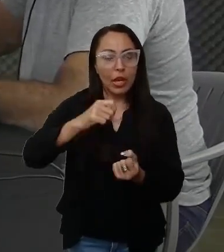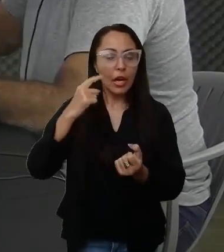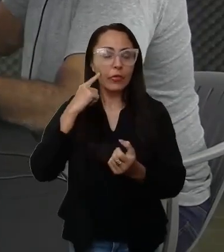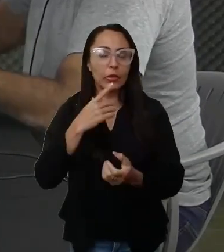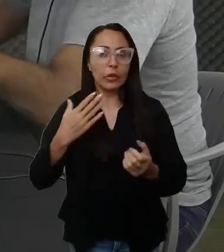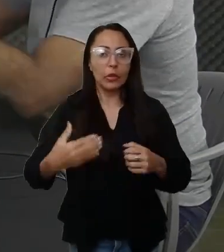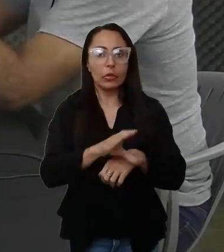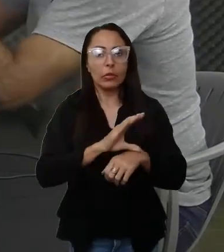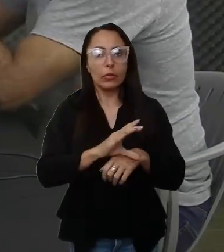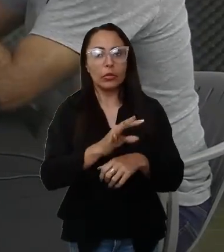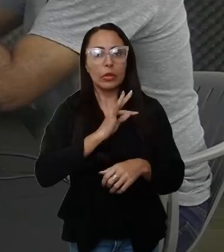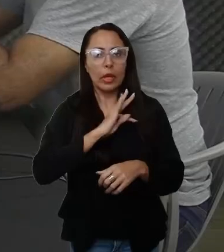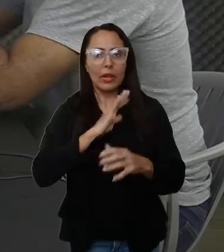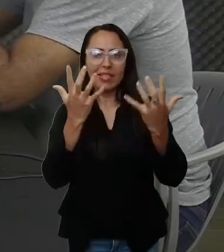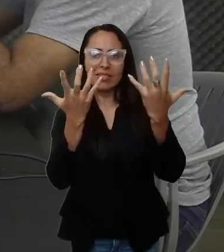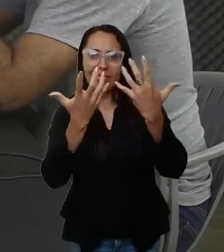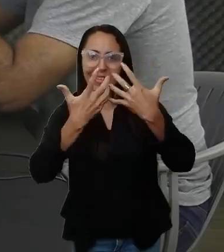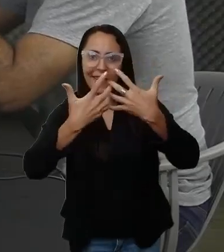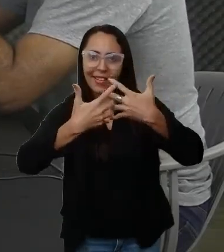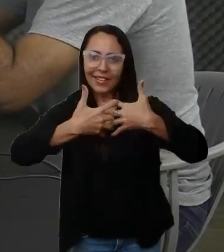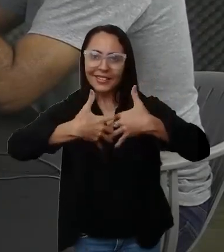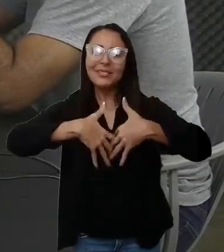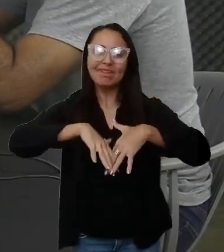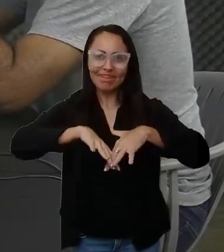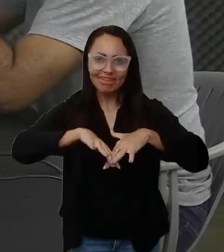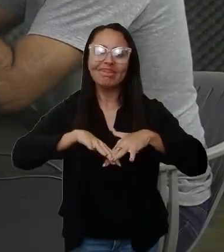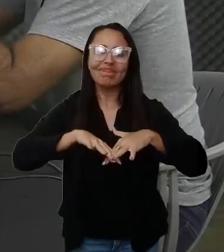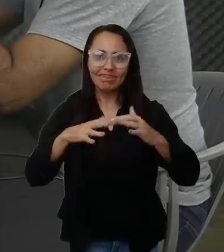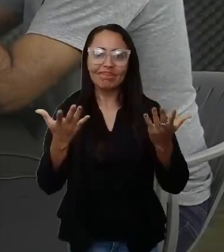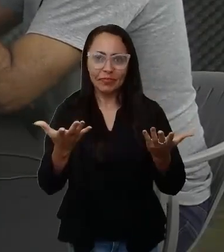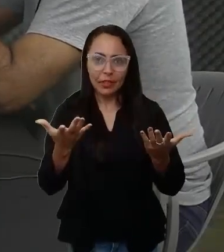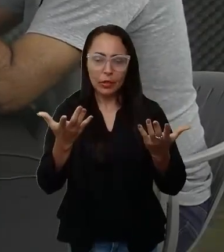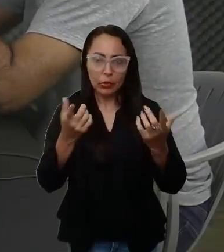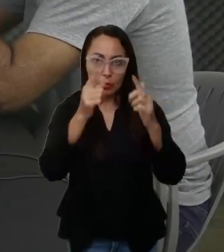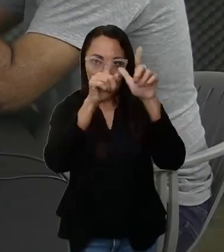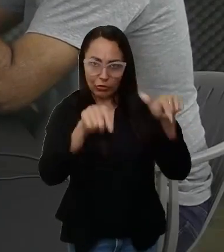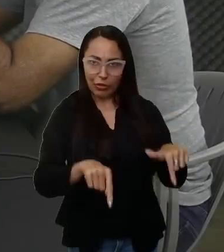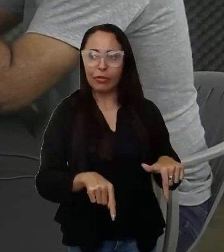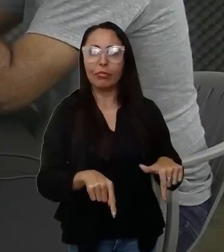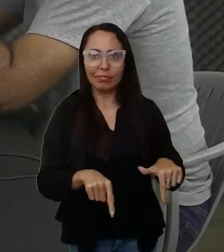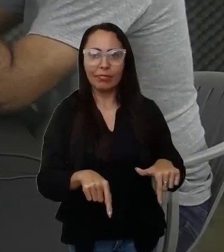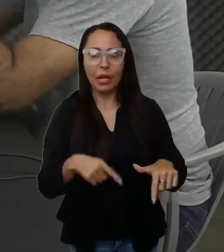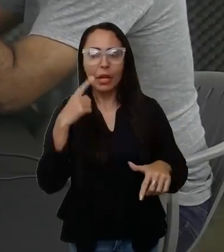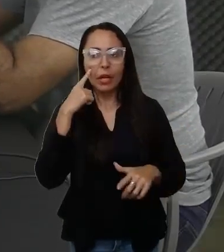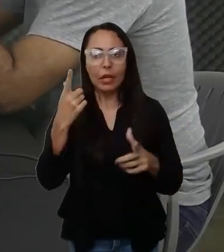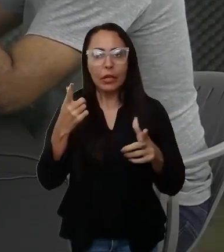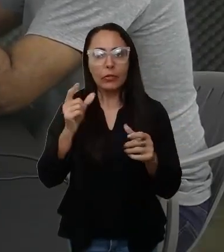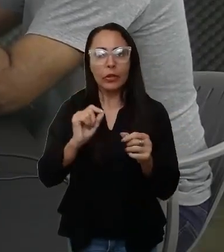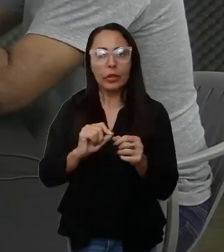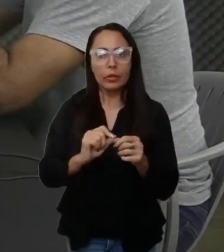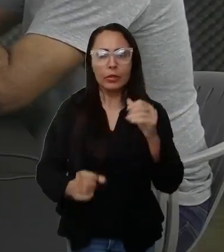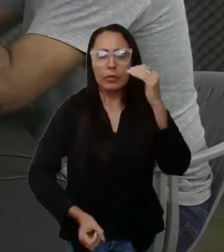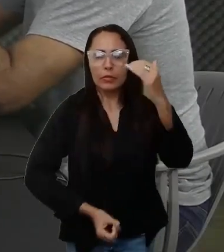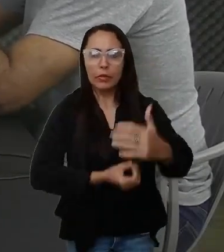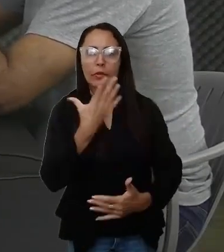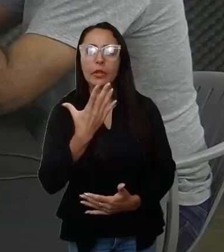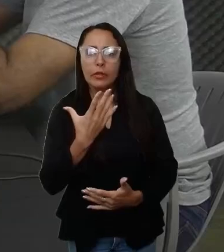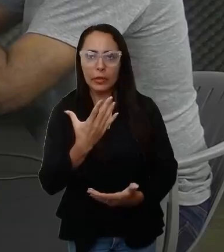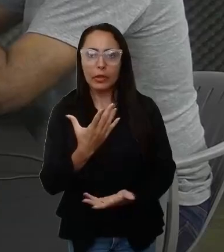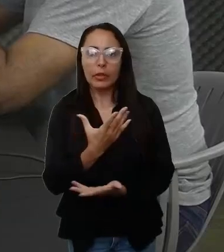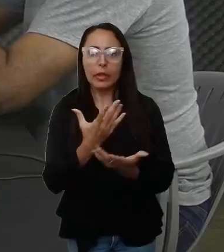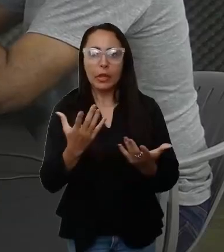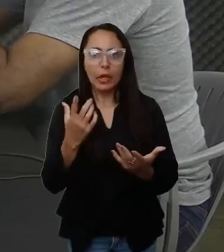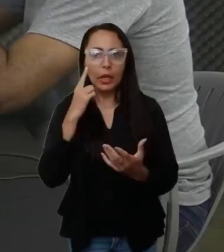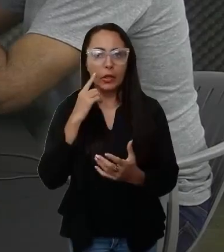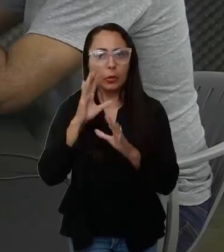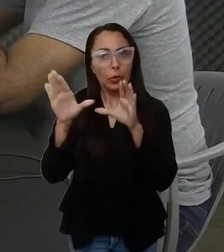técnicos eles se entrelaçam, né, nesse projeto que foi criado por um grupo, uma